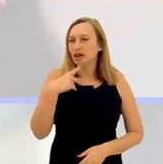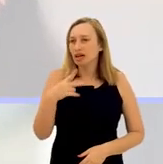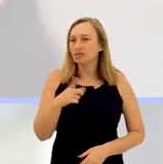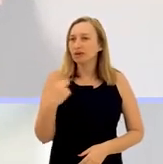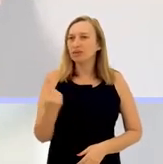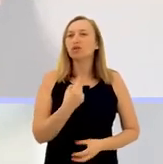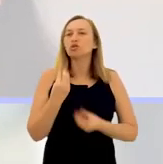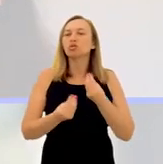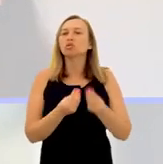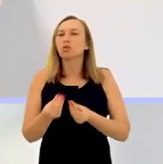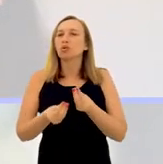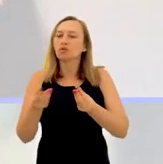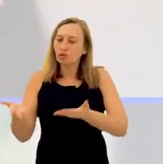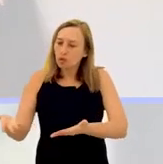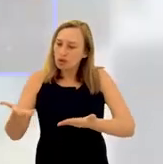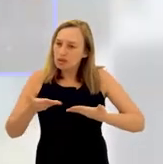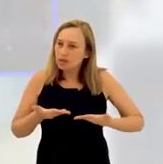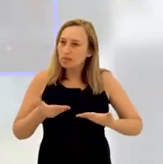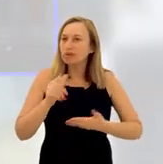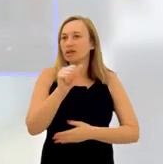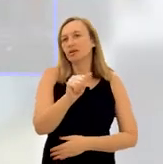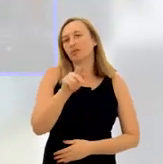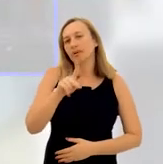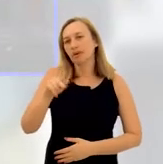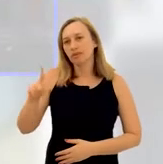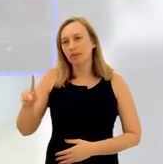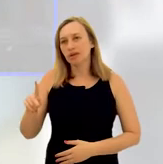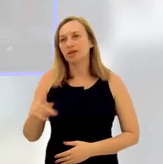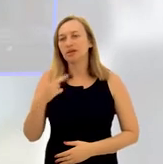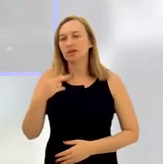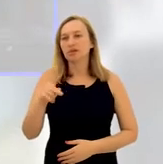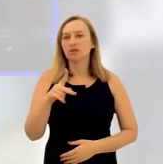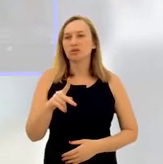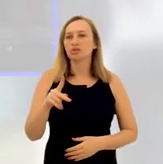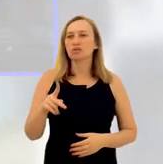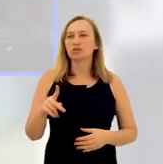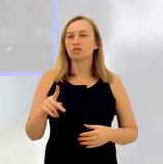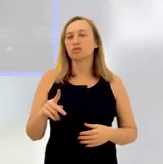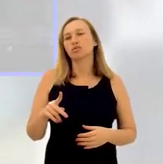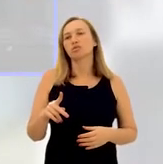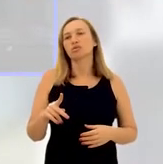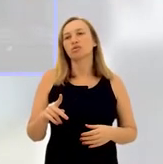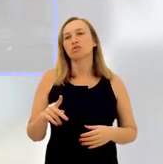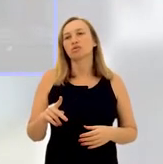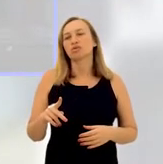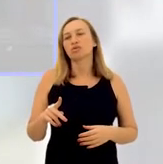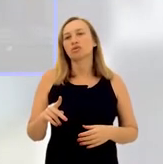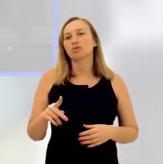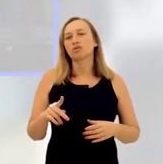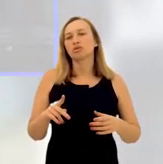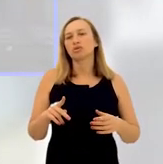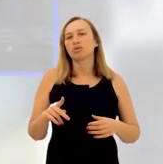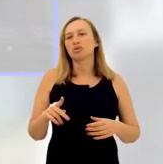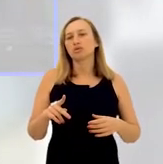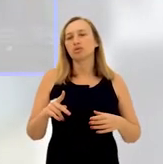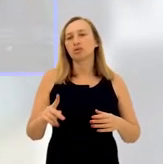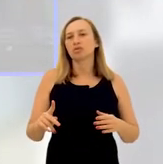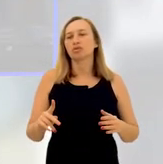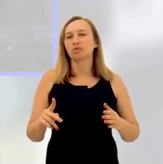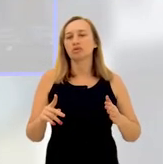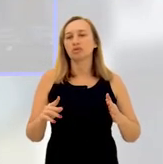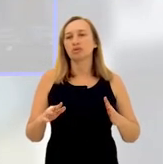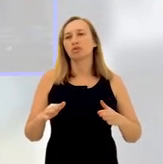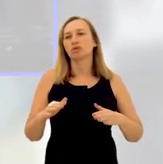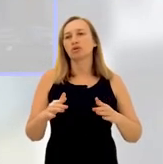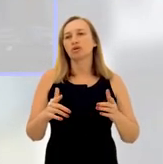Eu queria que você contasse para a gente como é que foi a receptividade desse aplicativo na sua região, né, aí na comarca de Itaboraí,